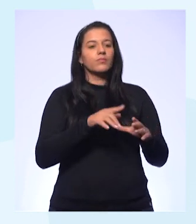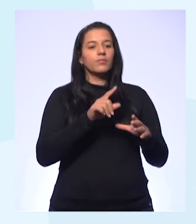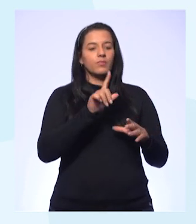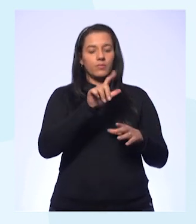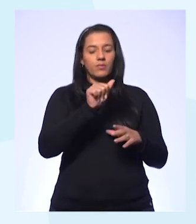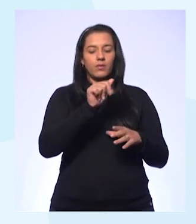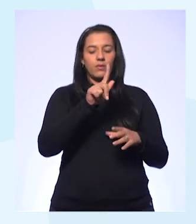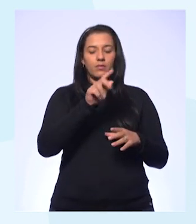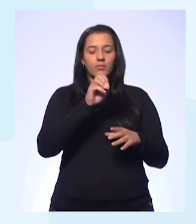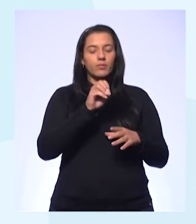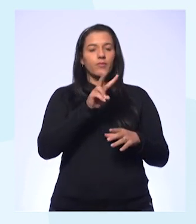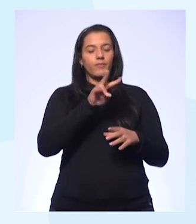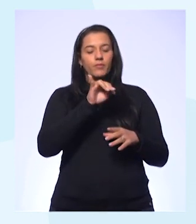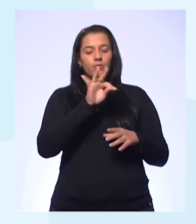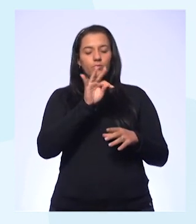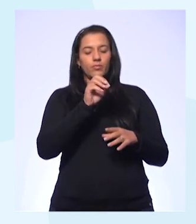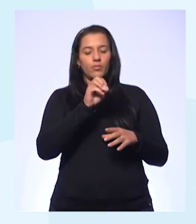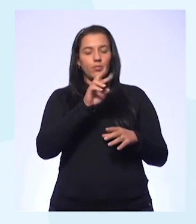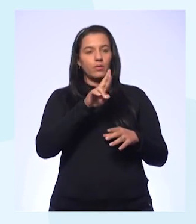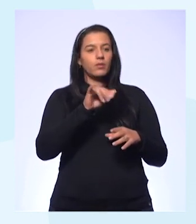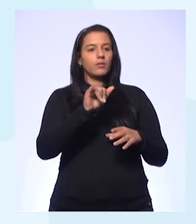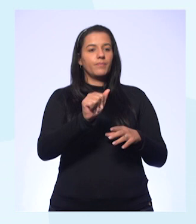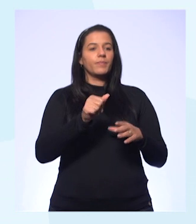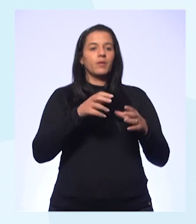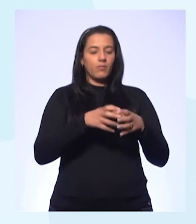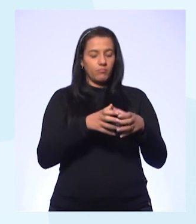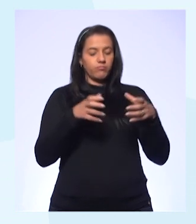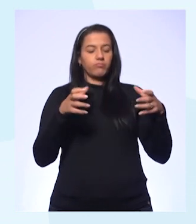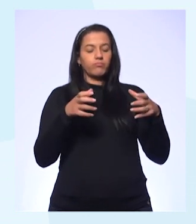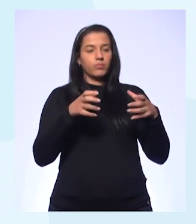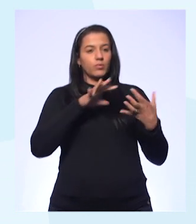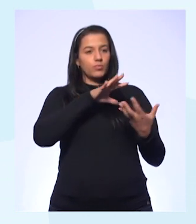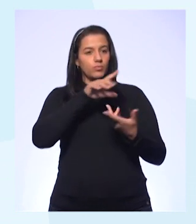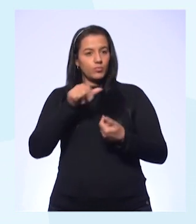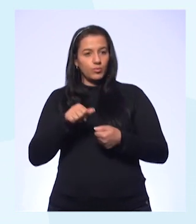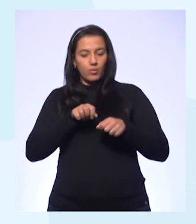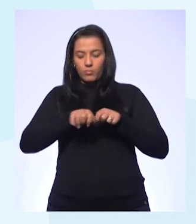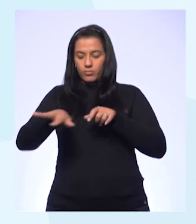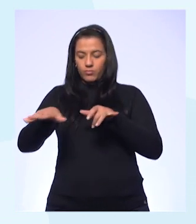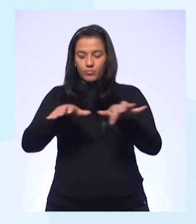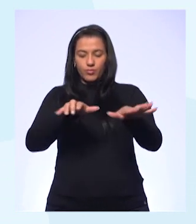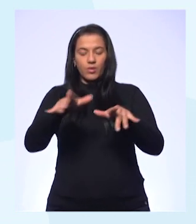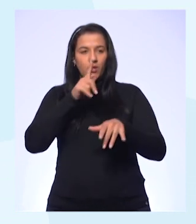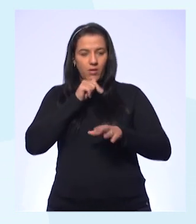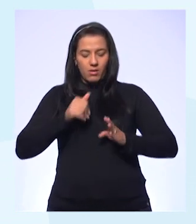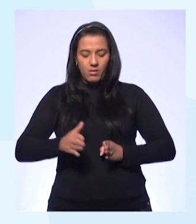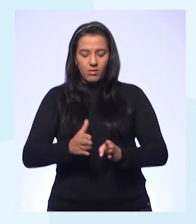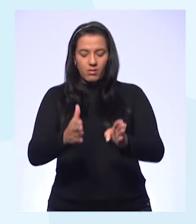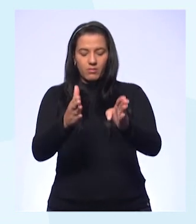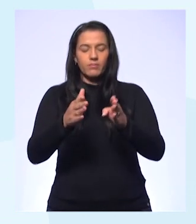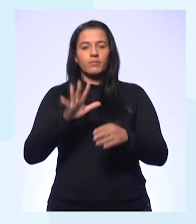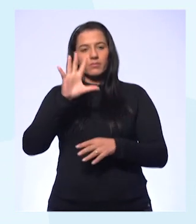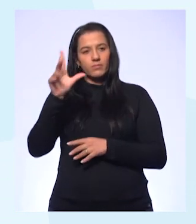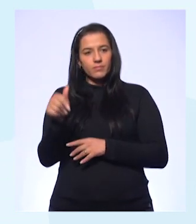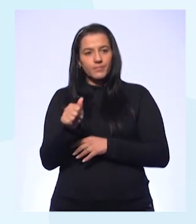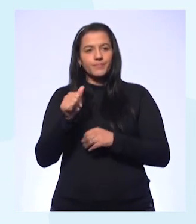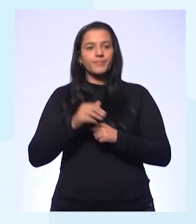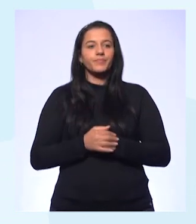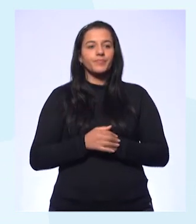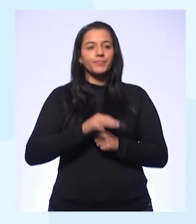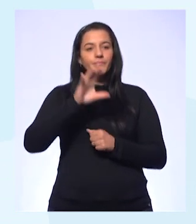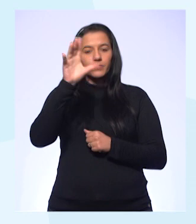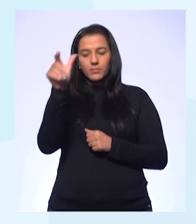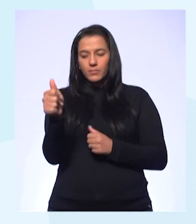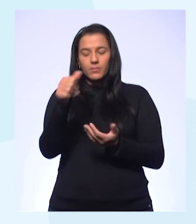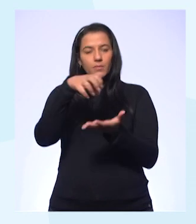para vocês, um dos maiores afluentes do mundo, né, principalmente aí, importante para o continente africano. Né? Ele tem lá na África